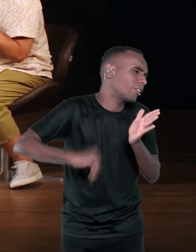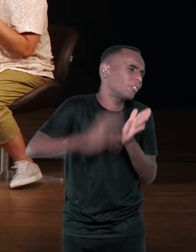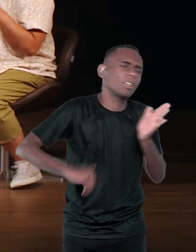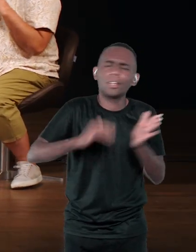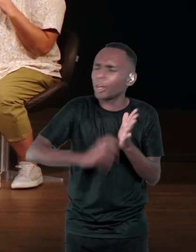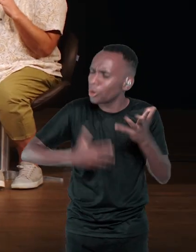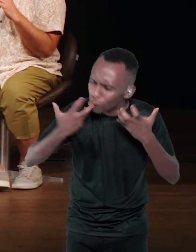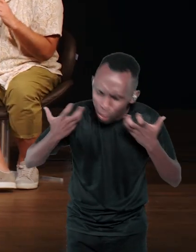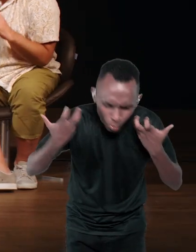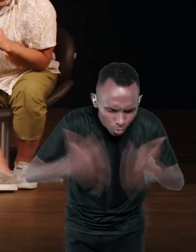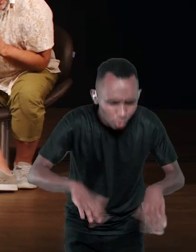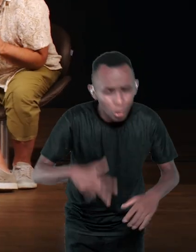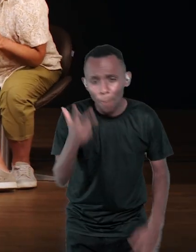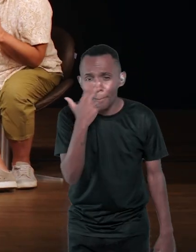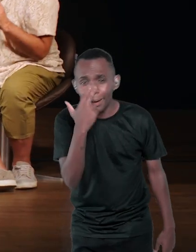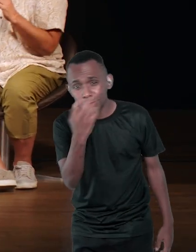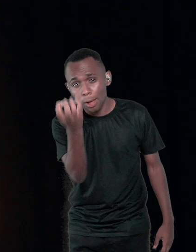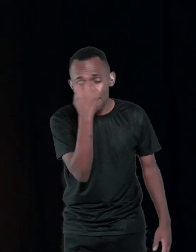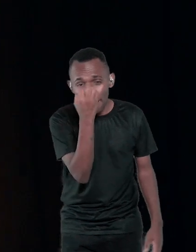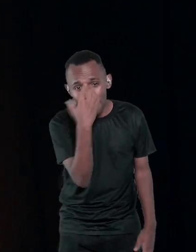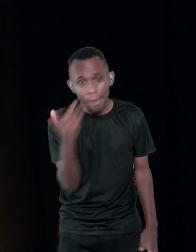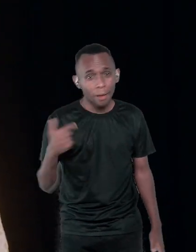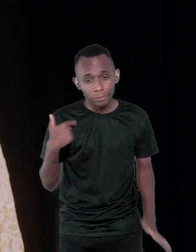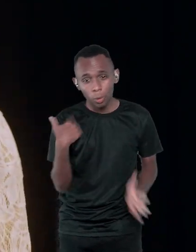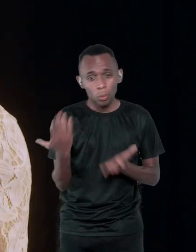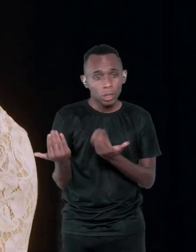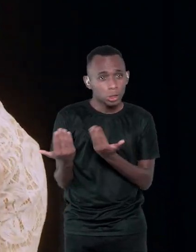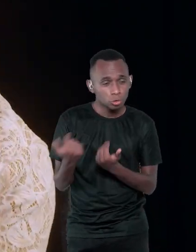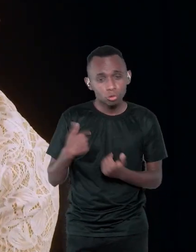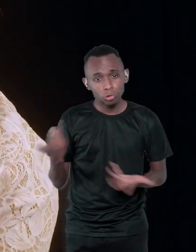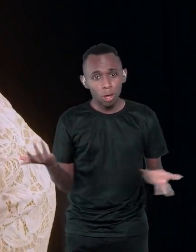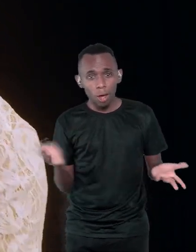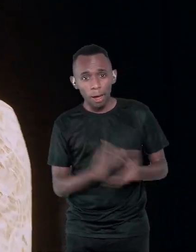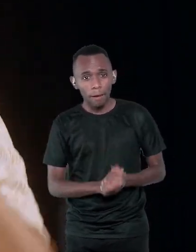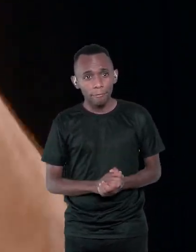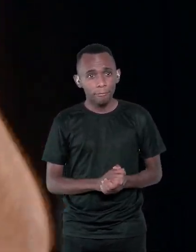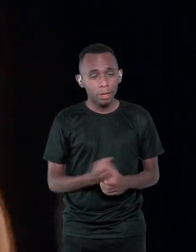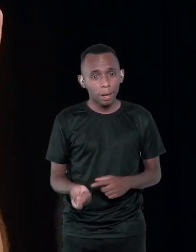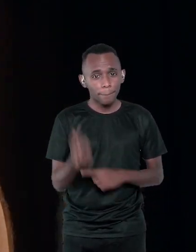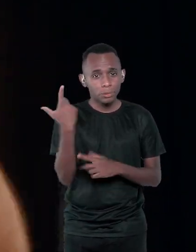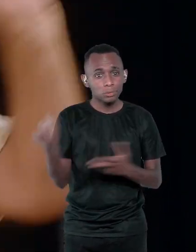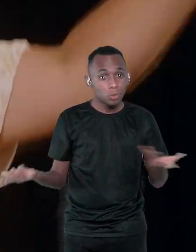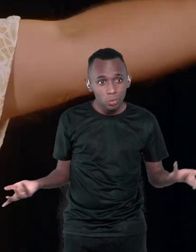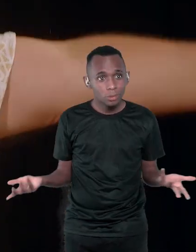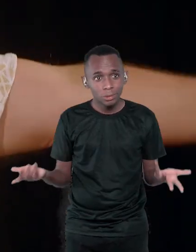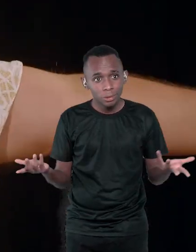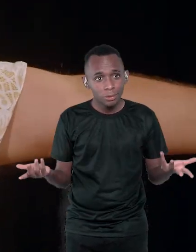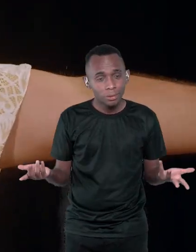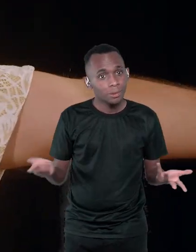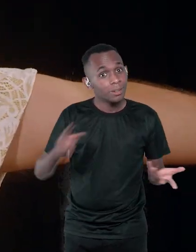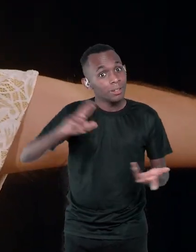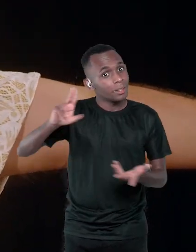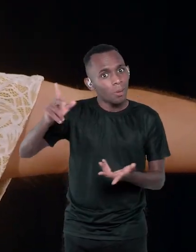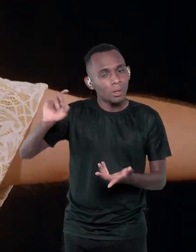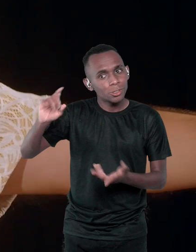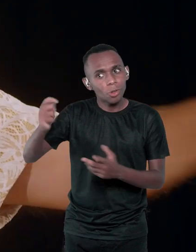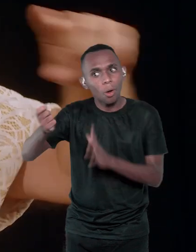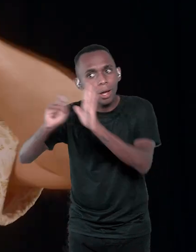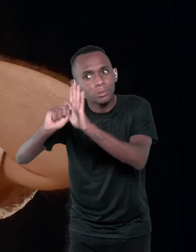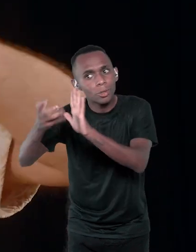quero, pareço uma palhaça, uma adolescente, ridícula. Olha só, não é só as drogas que ela